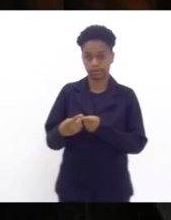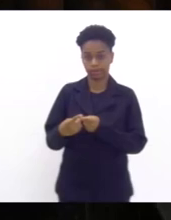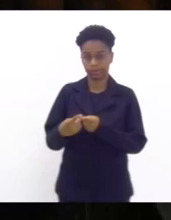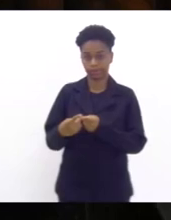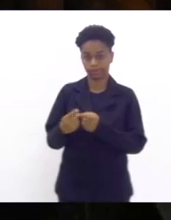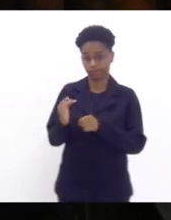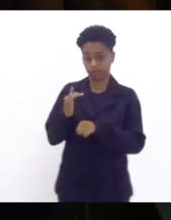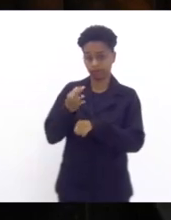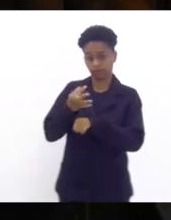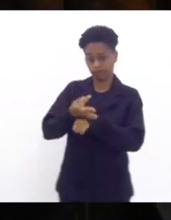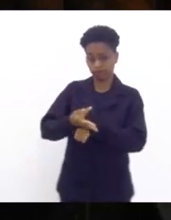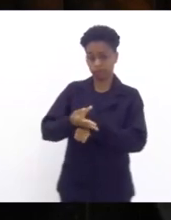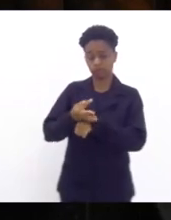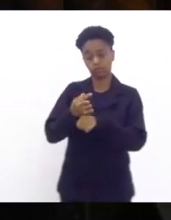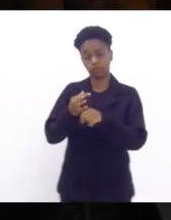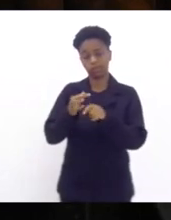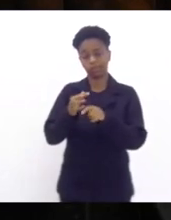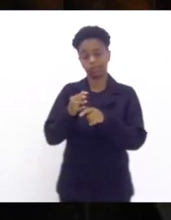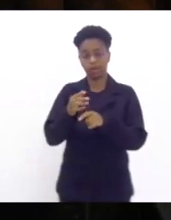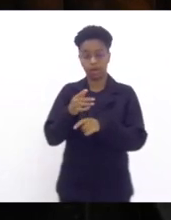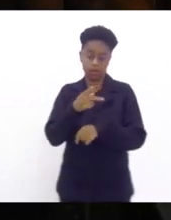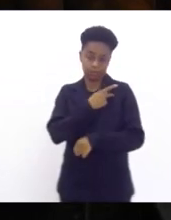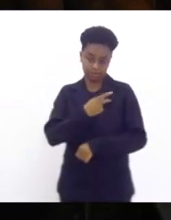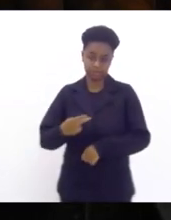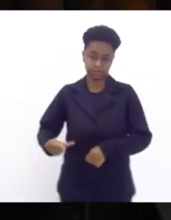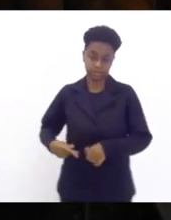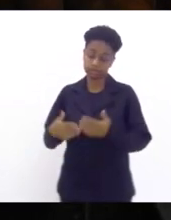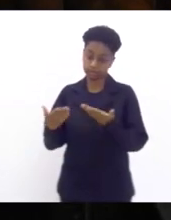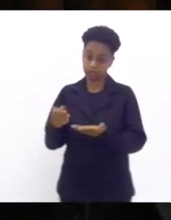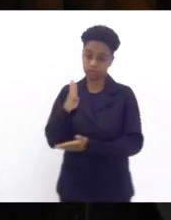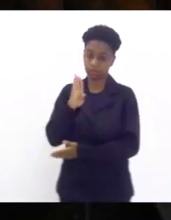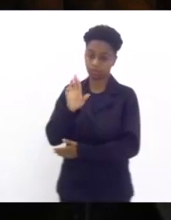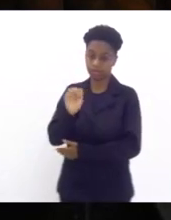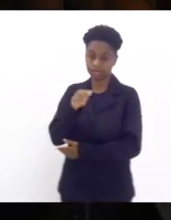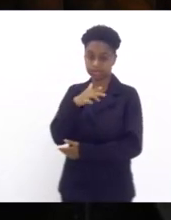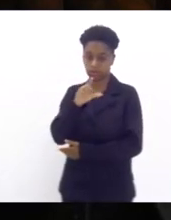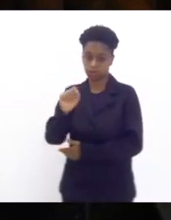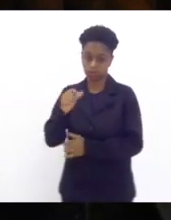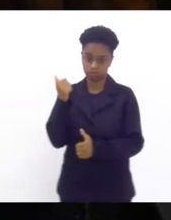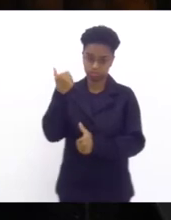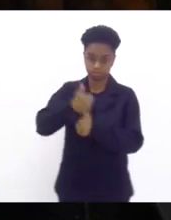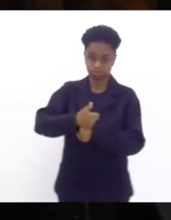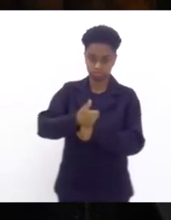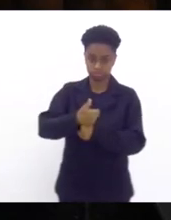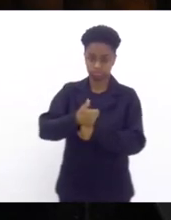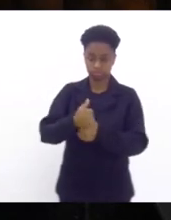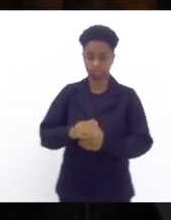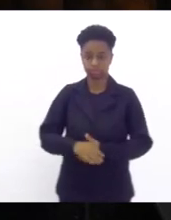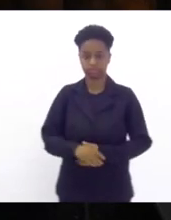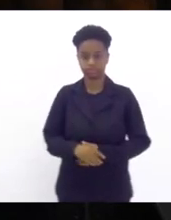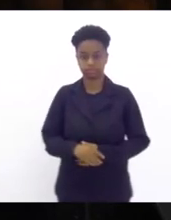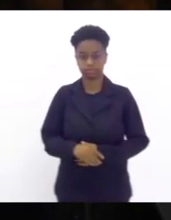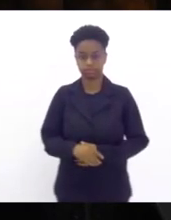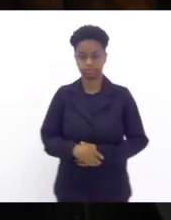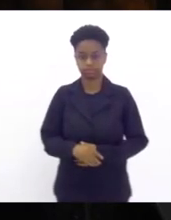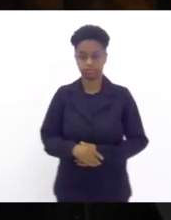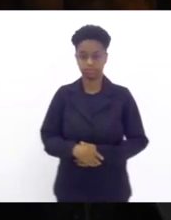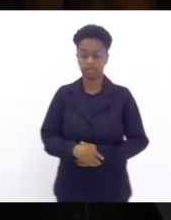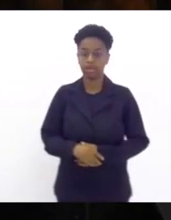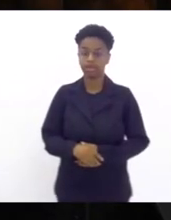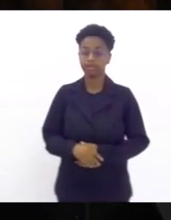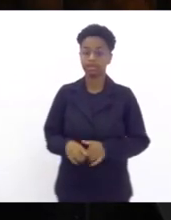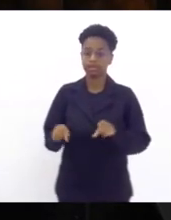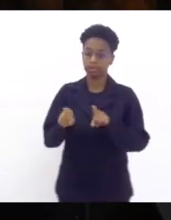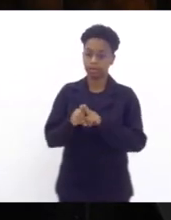maiores do Presidente o substituiu e a missa também foi cantada